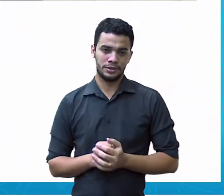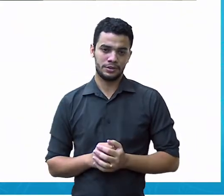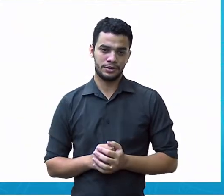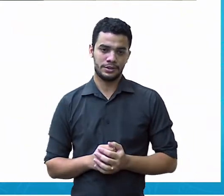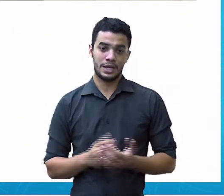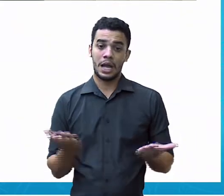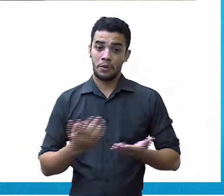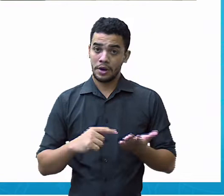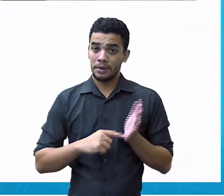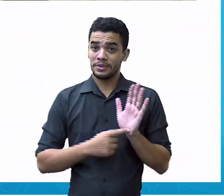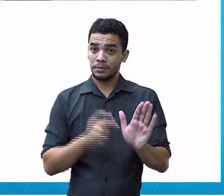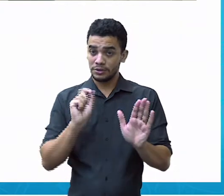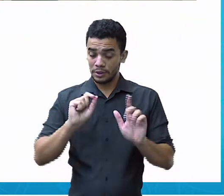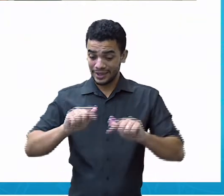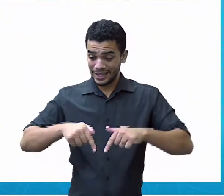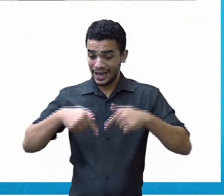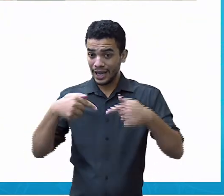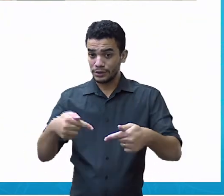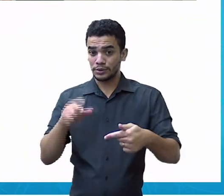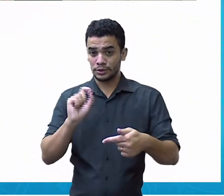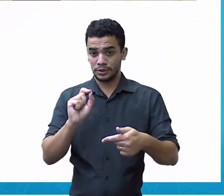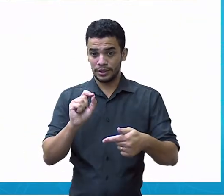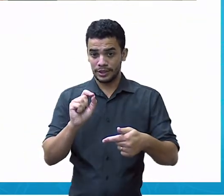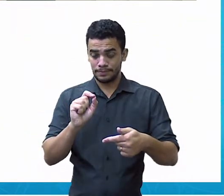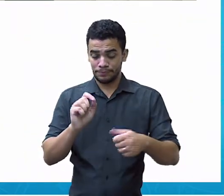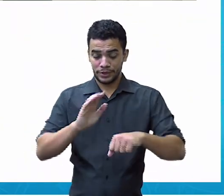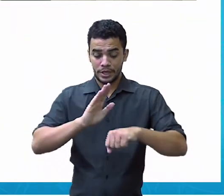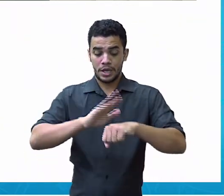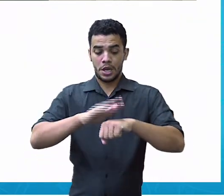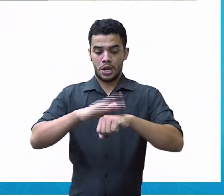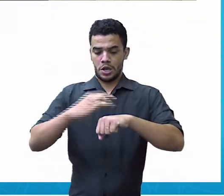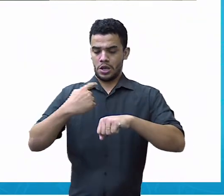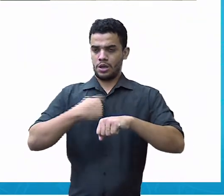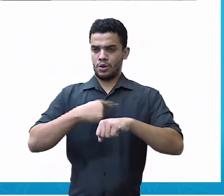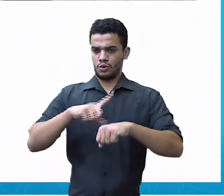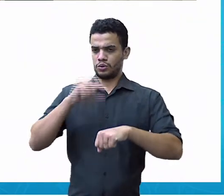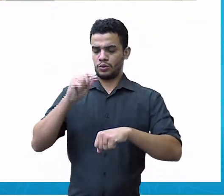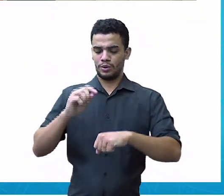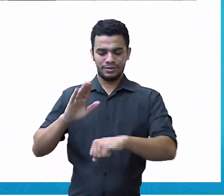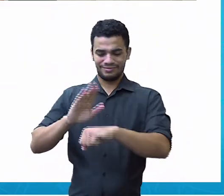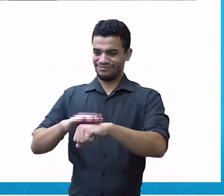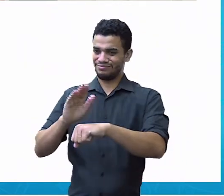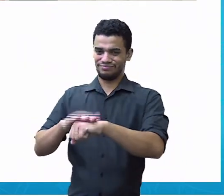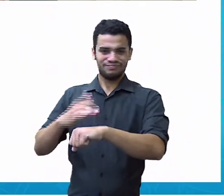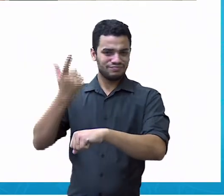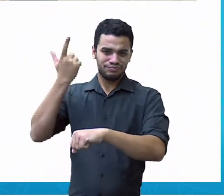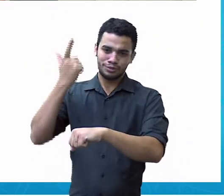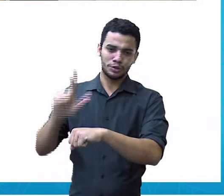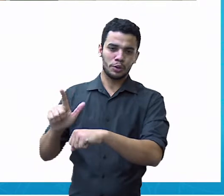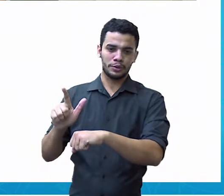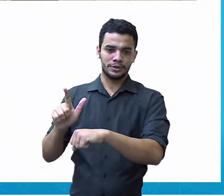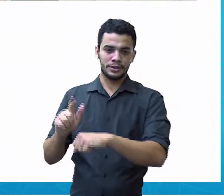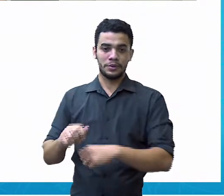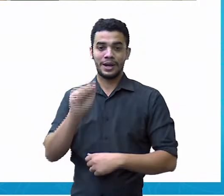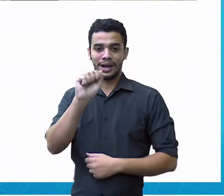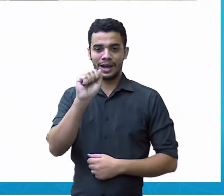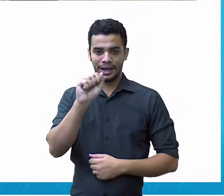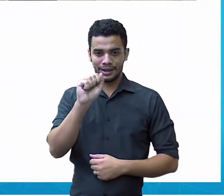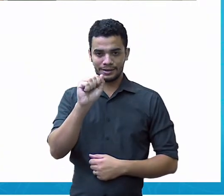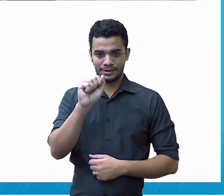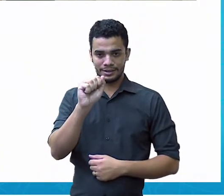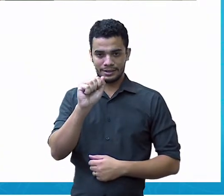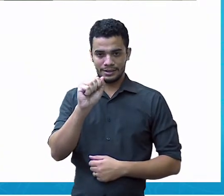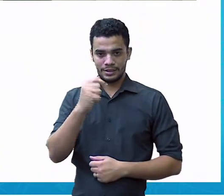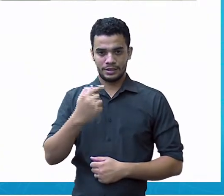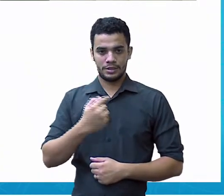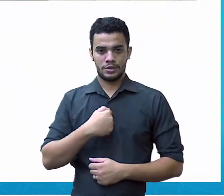voluntária. Não consegue controlar com a sua vontade. Não depende de nós para